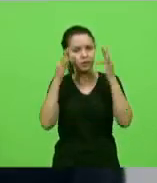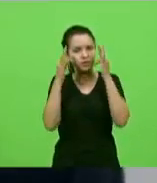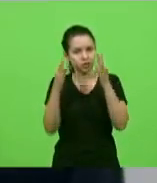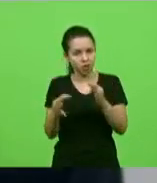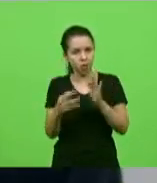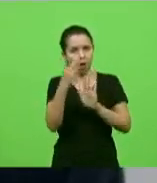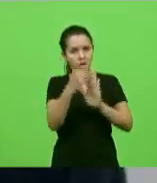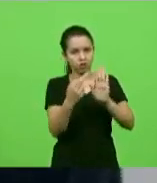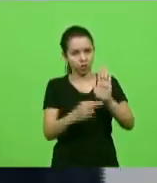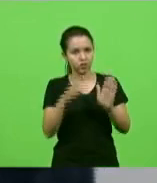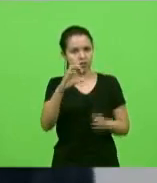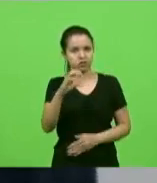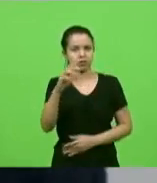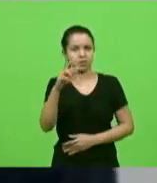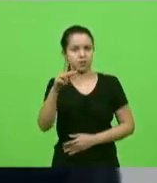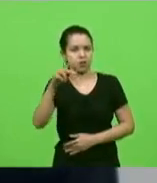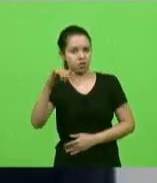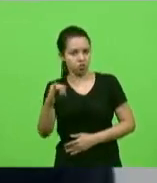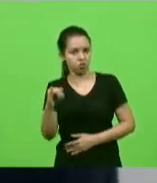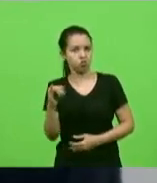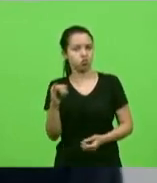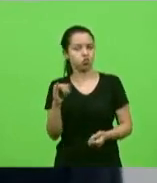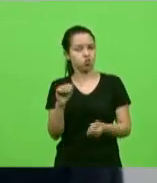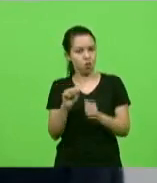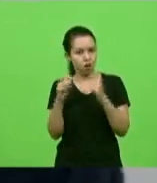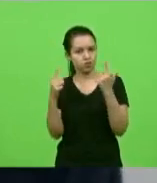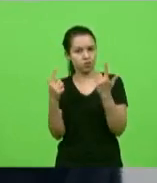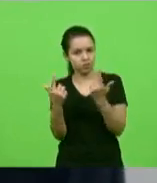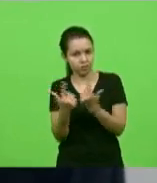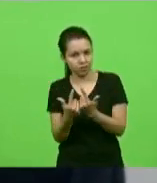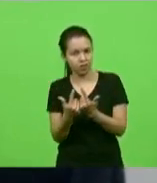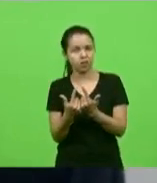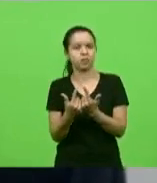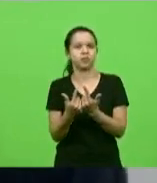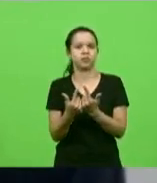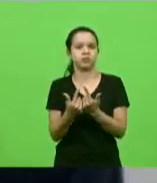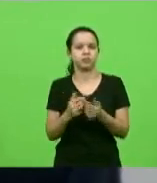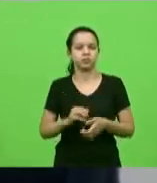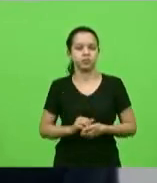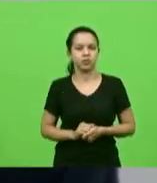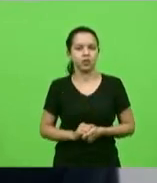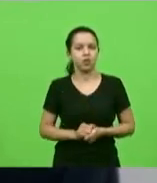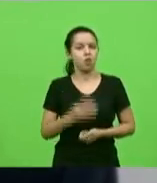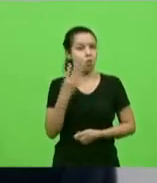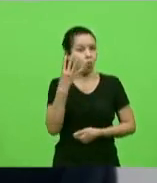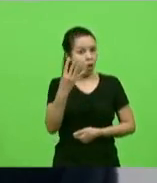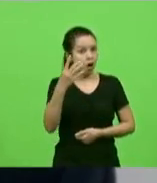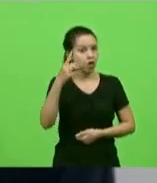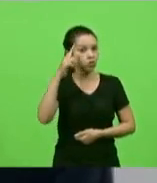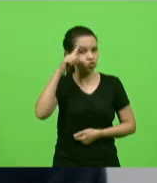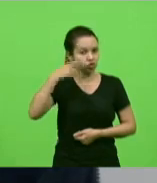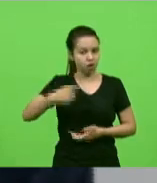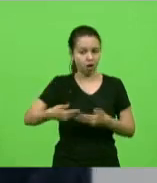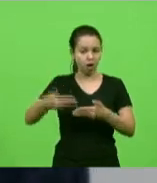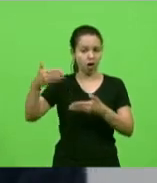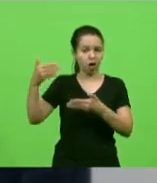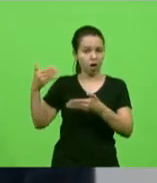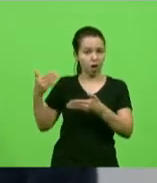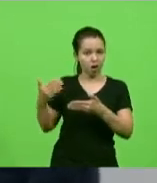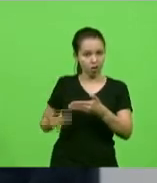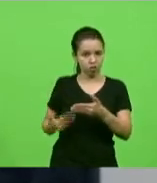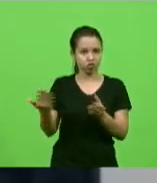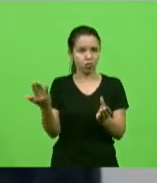da CPI junto à Assembleia Legislativa se deu pelo menos 4 dias antes da autuação do